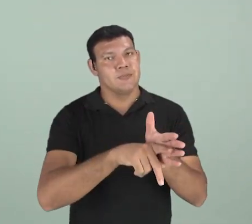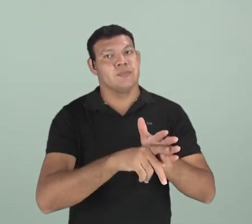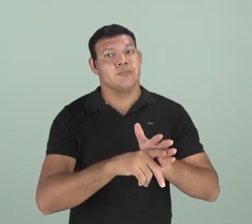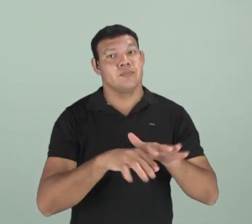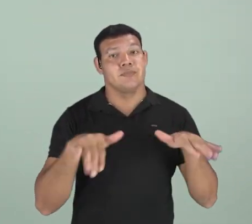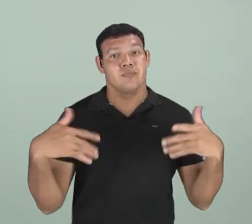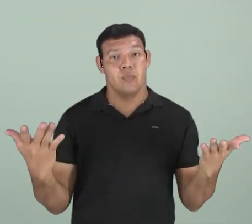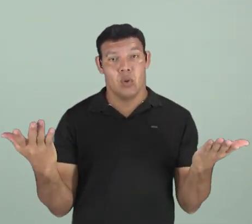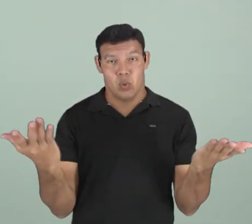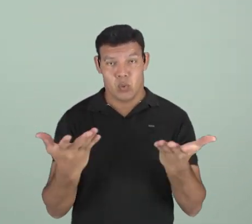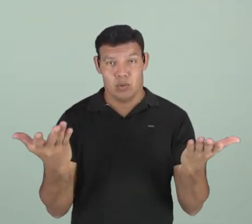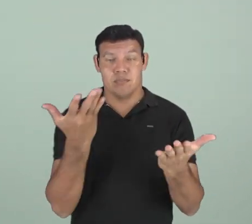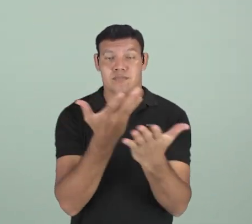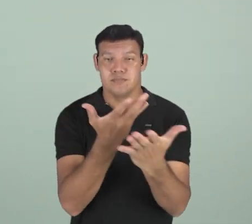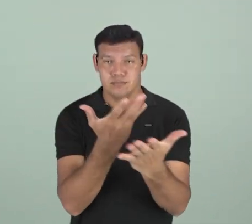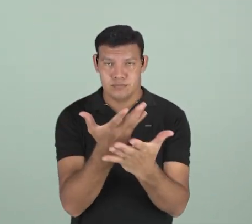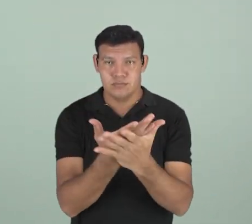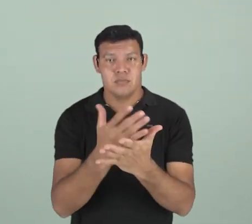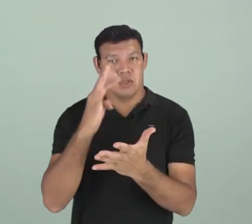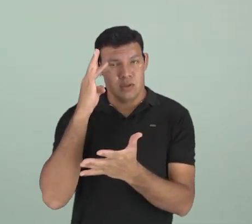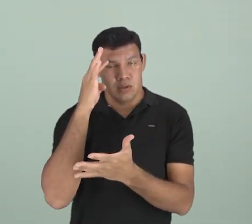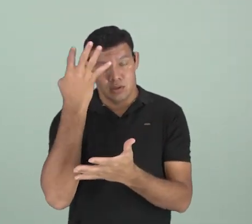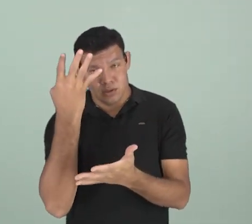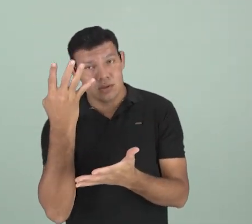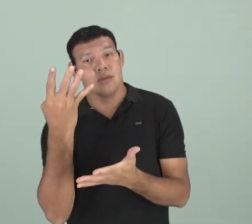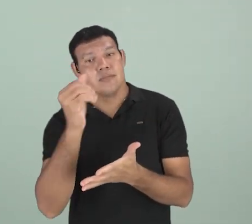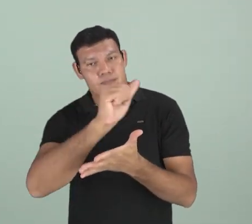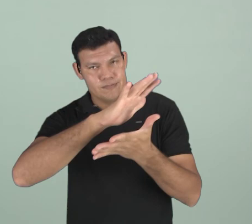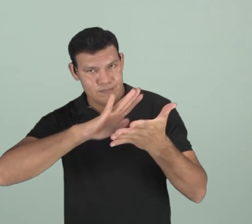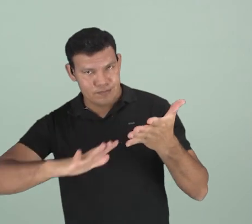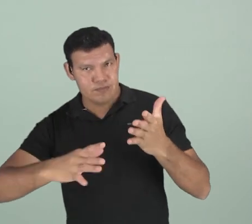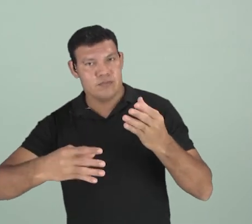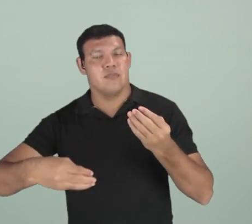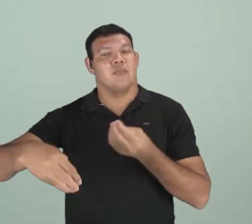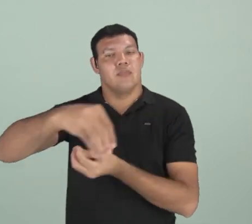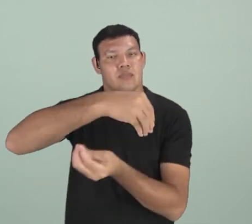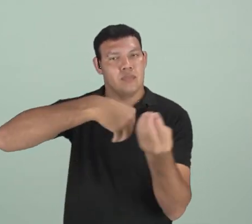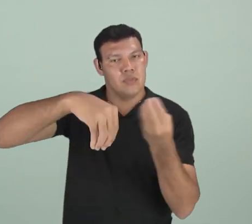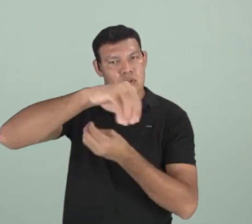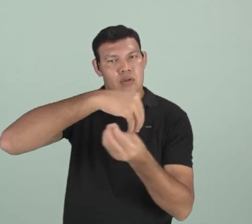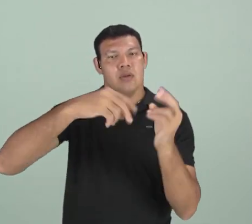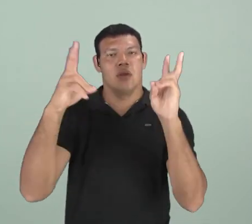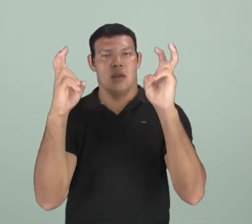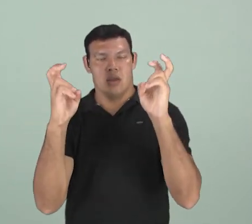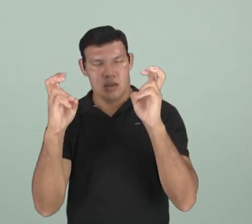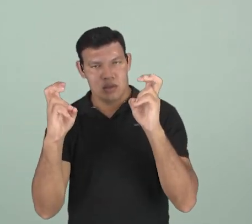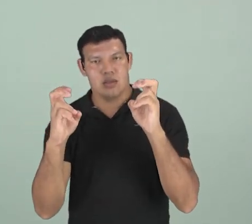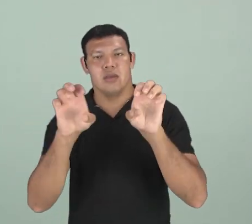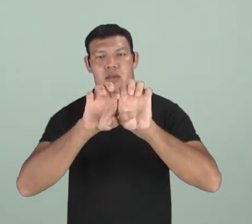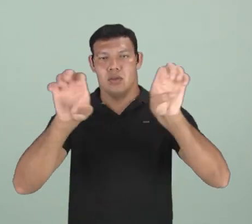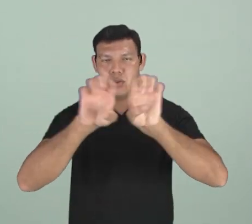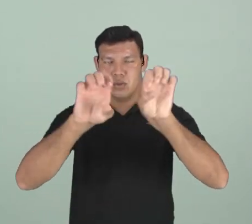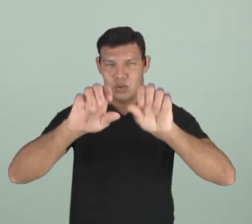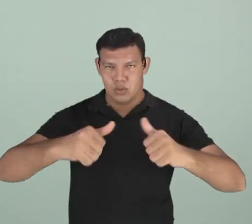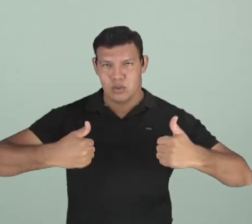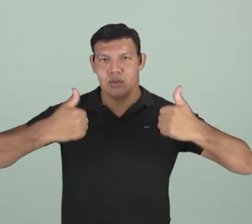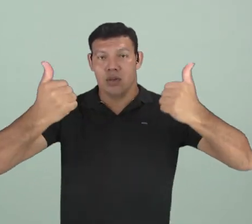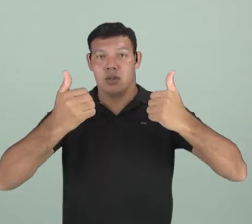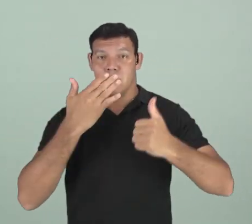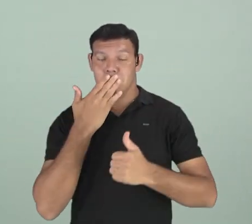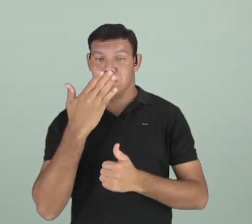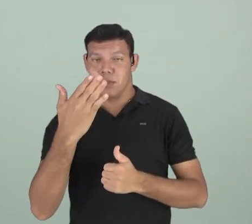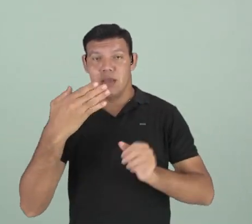Gente, hoje nós trabalhamos algumas resoluções de problemas que envolvem a equação do primeiro grau. Vou pedir a vocês